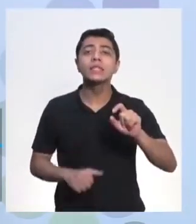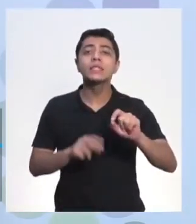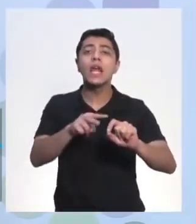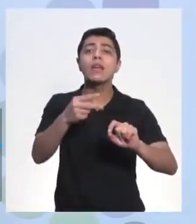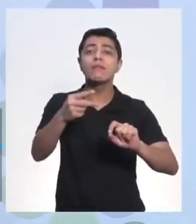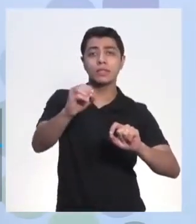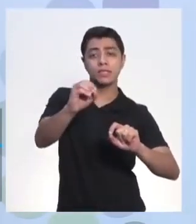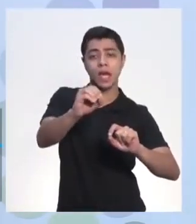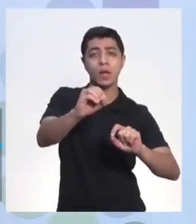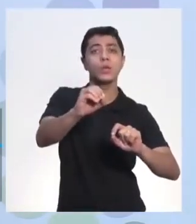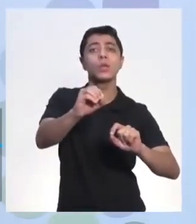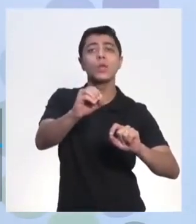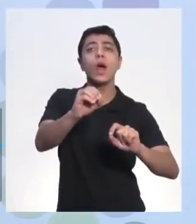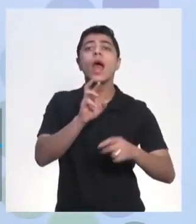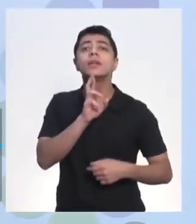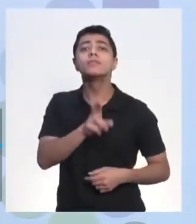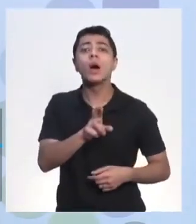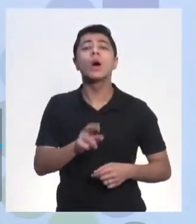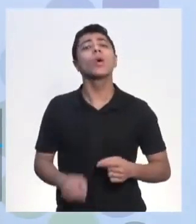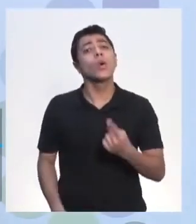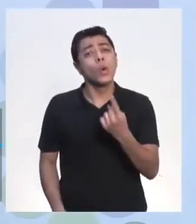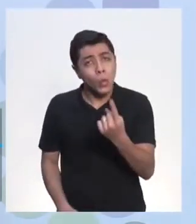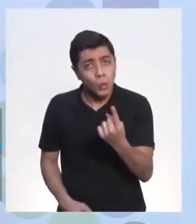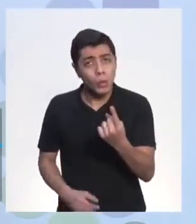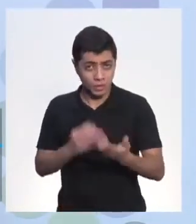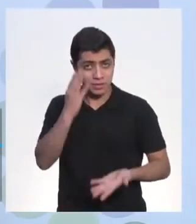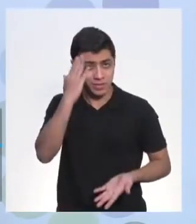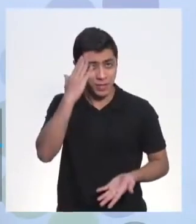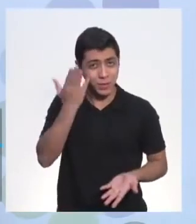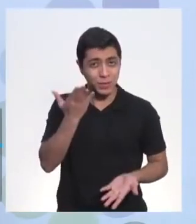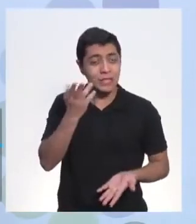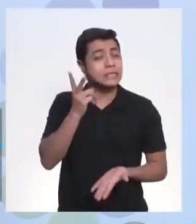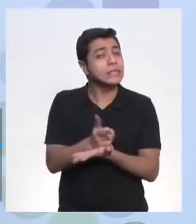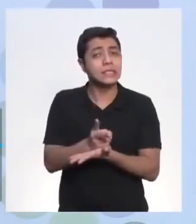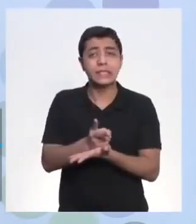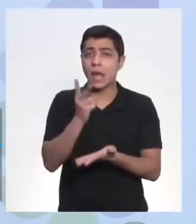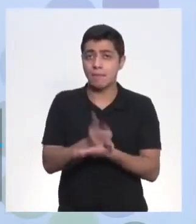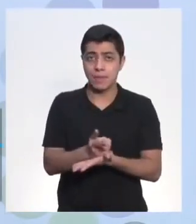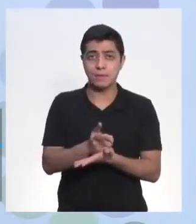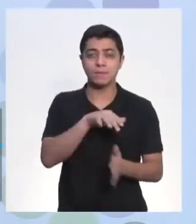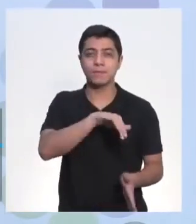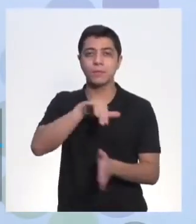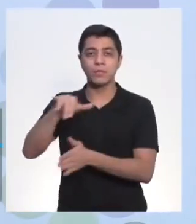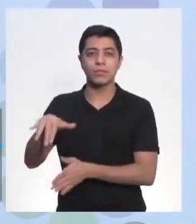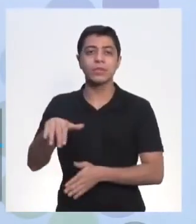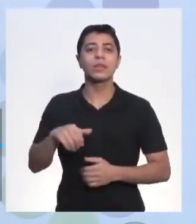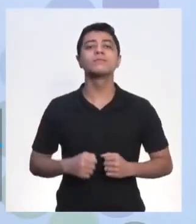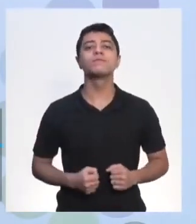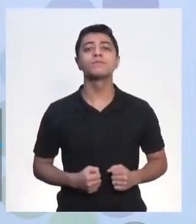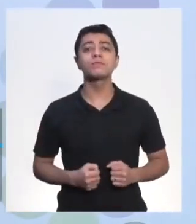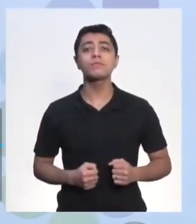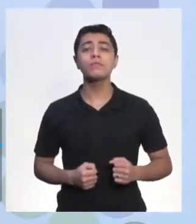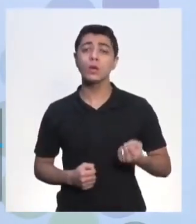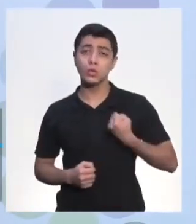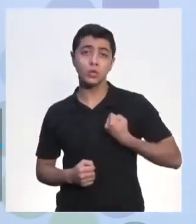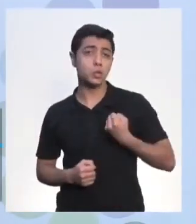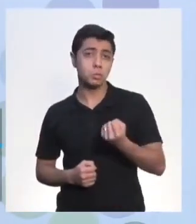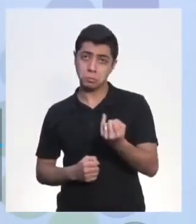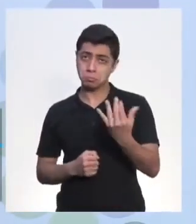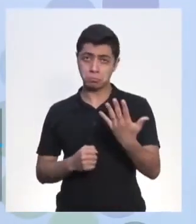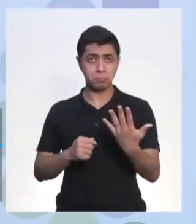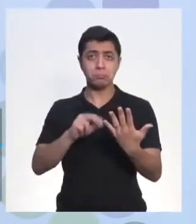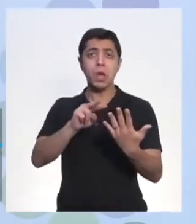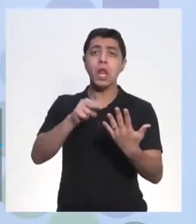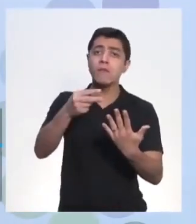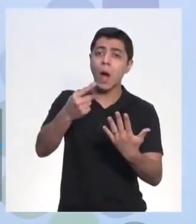a 0 dão sempre 1, com exceção do 0, tá? Mas elevado a 0, dá 1. E elevado a 1, professor, é uma regrinha também? Sim. Todo